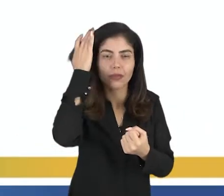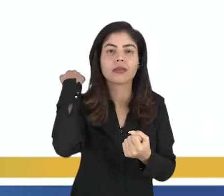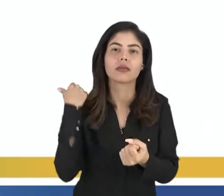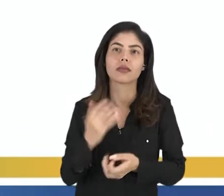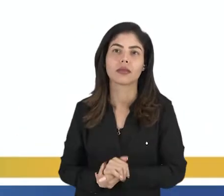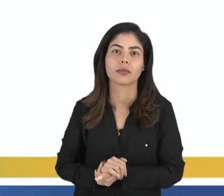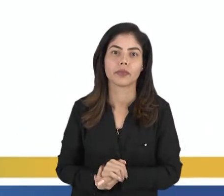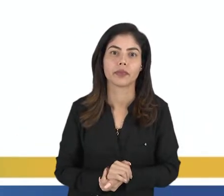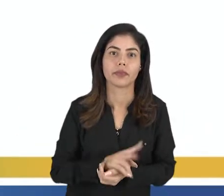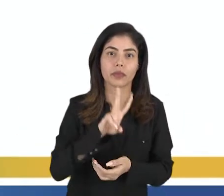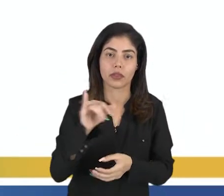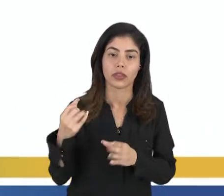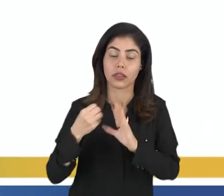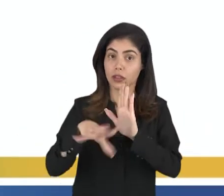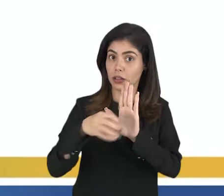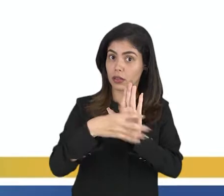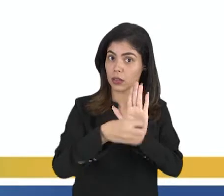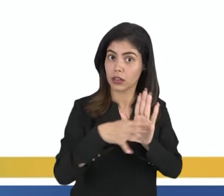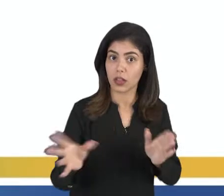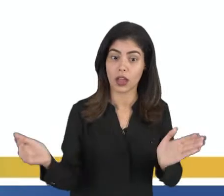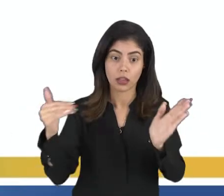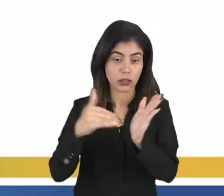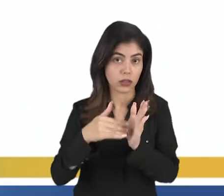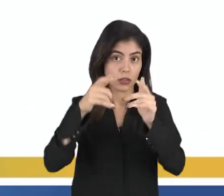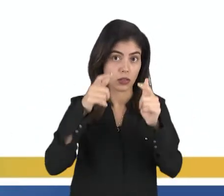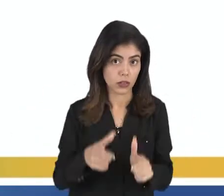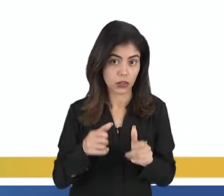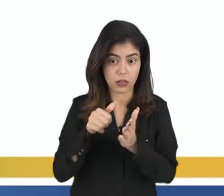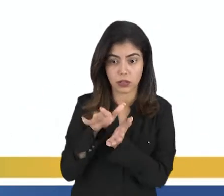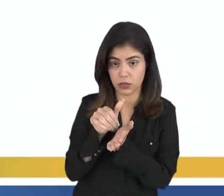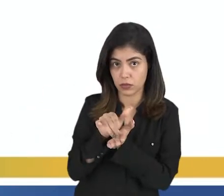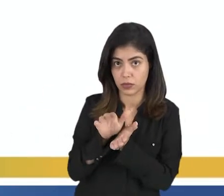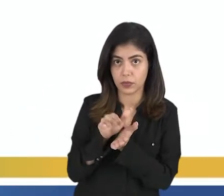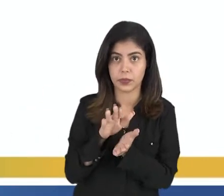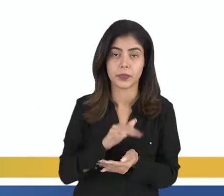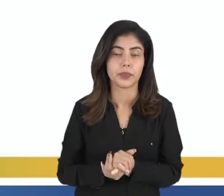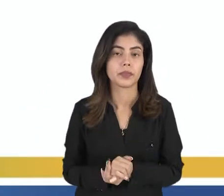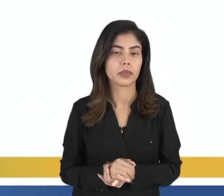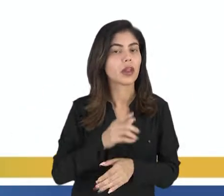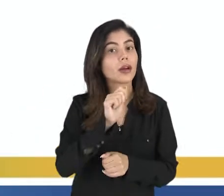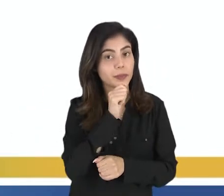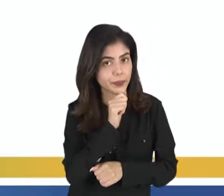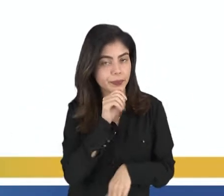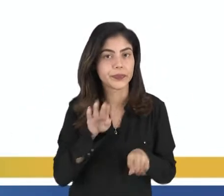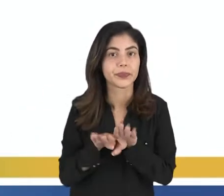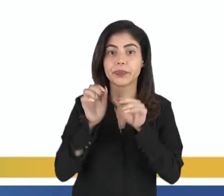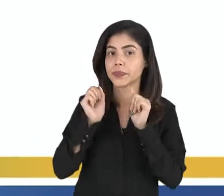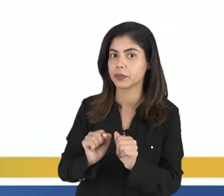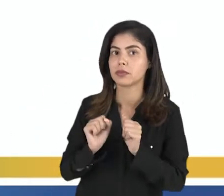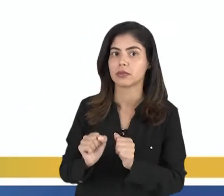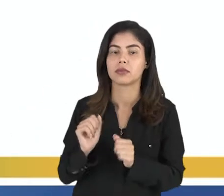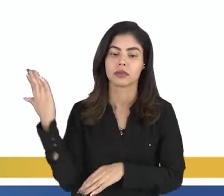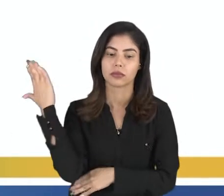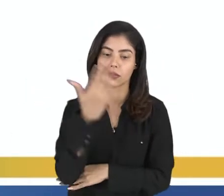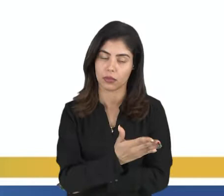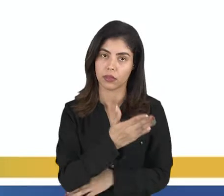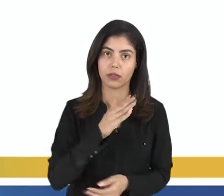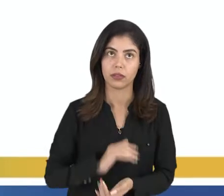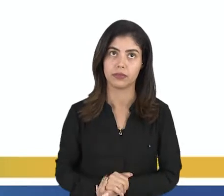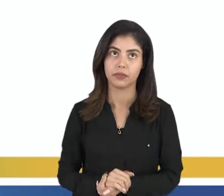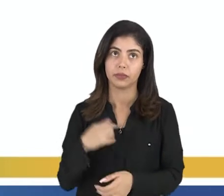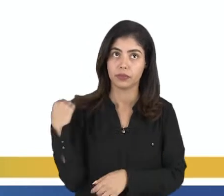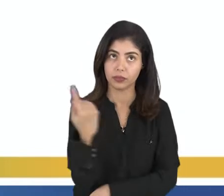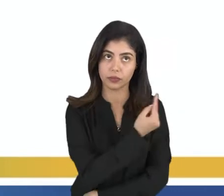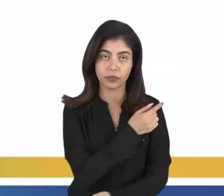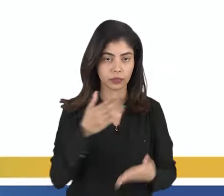desses nutrientes eles sejam transportados até o seu local de eliminação. Além disso, ele também permite, de forma indireta,